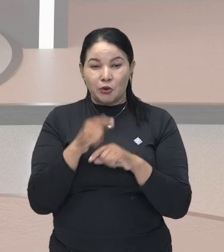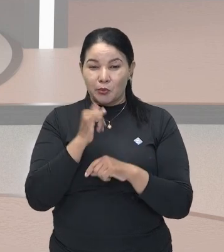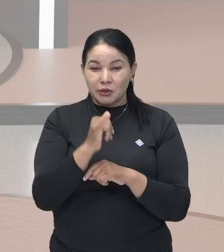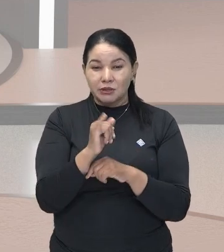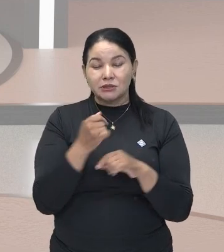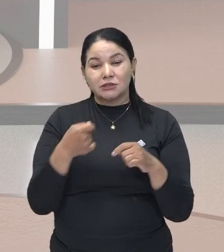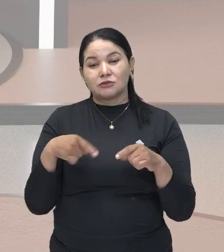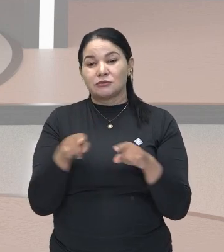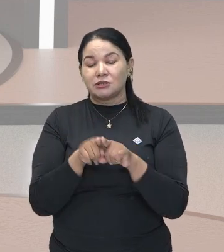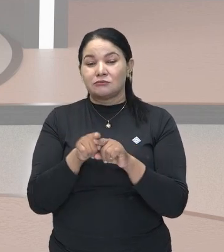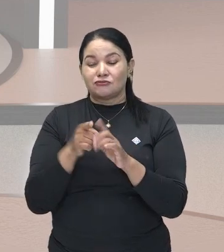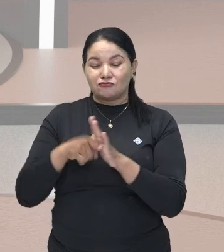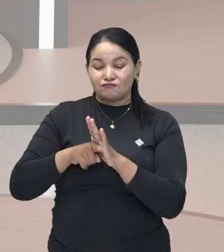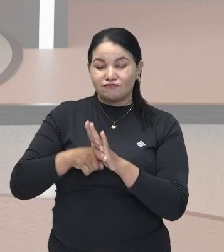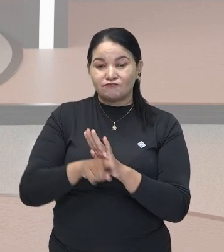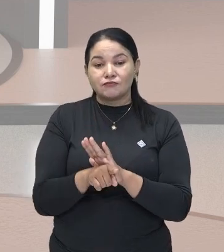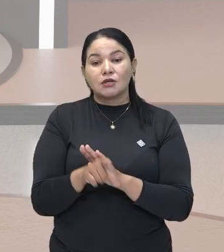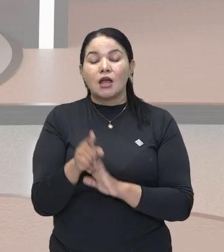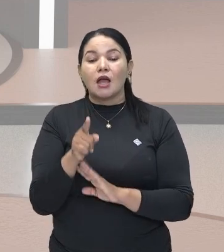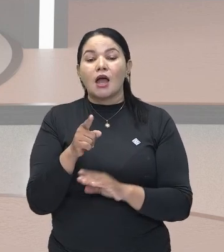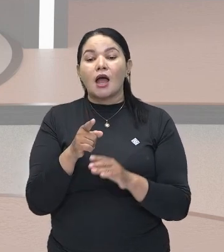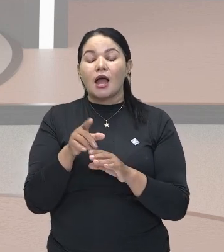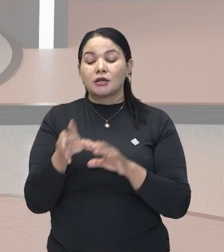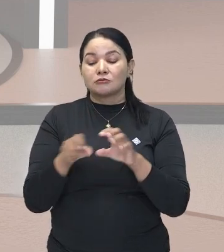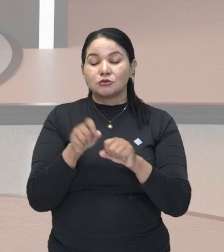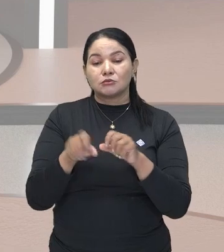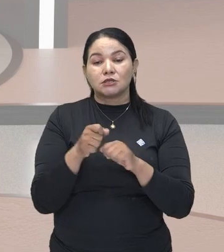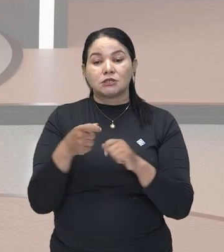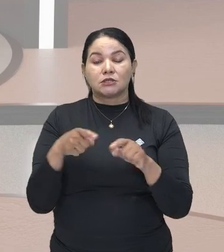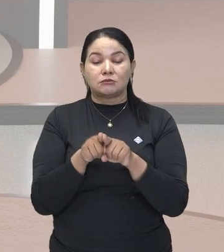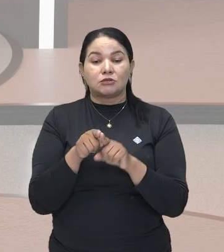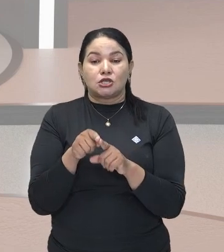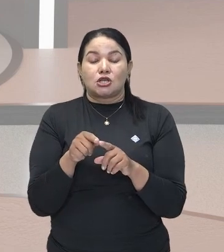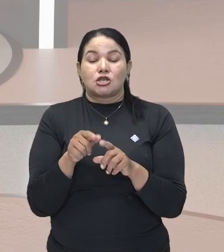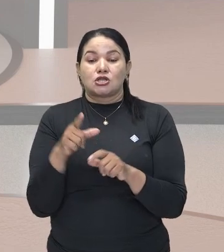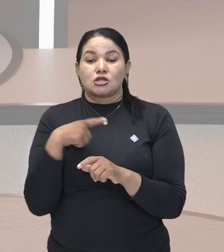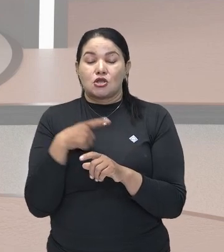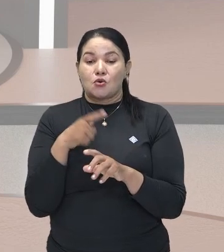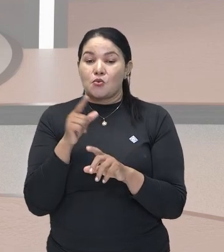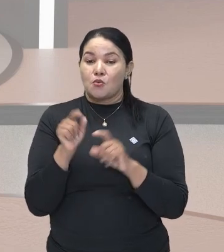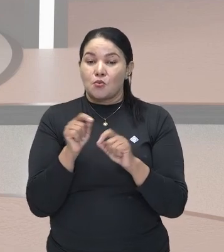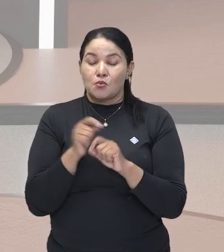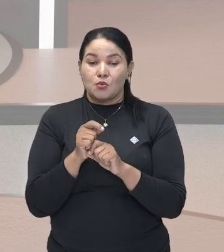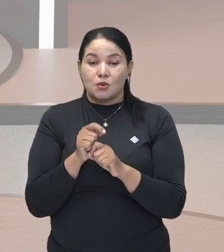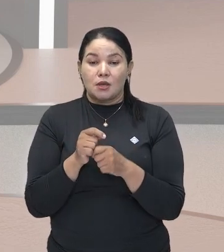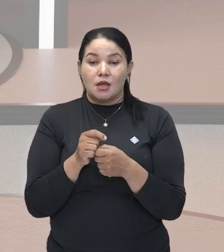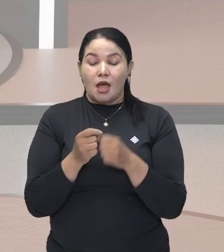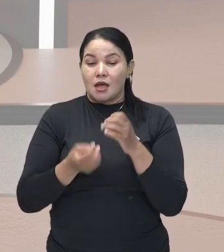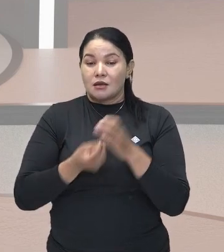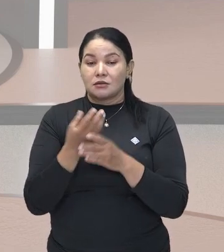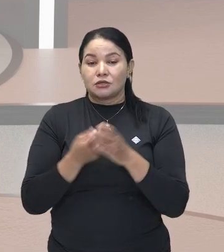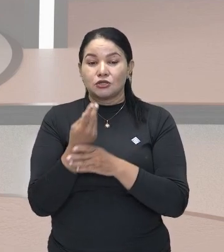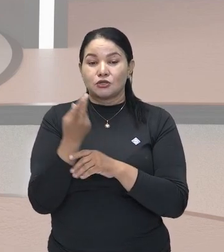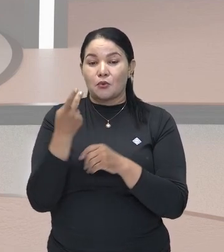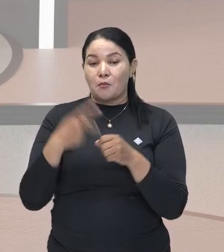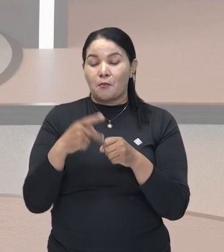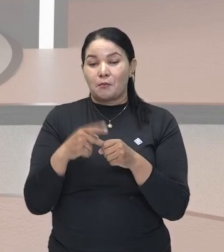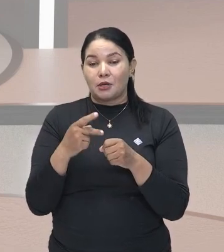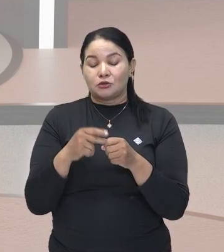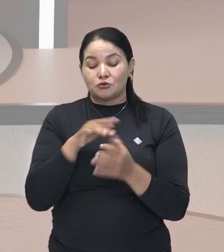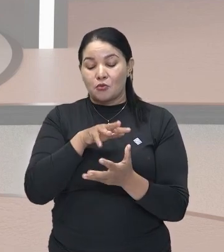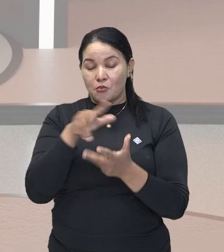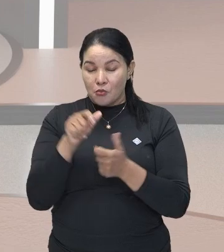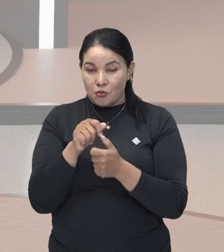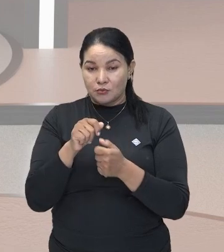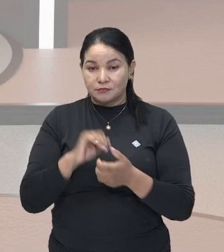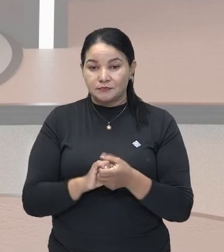tendo essa exploração, tornaram-se aí o maior produtor de petróleo do mundo, ultrapassando